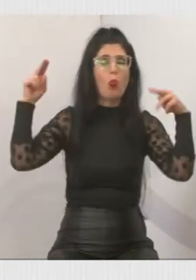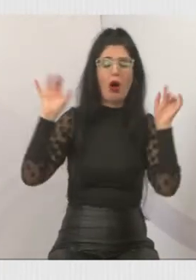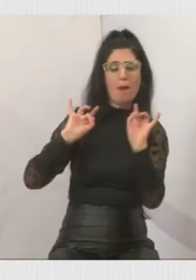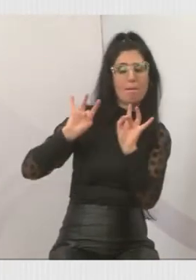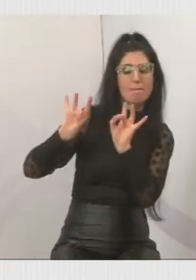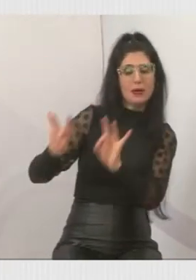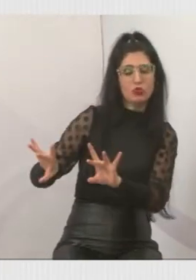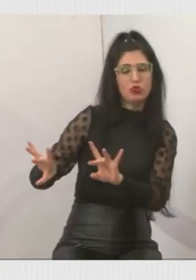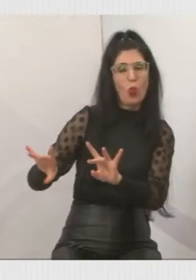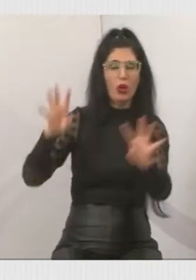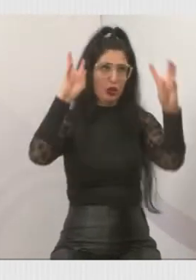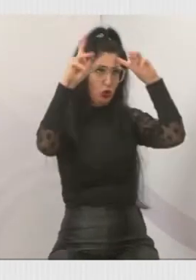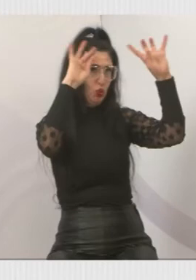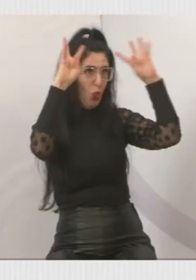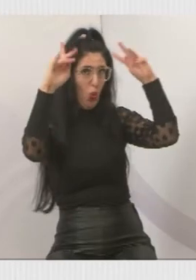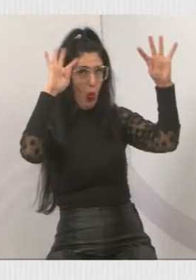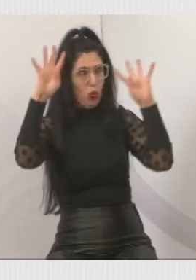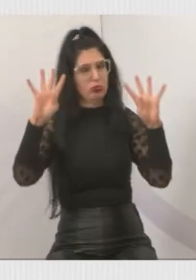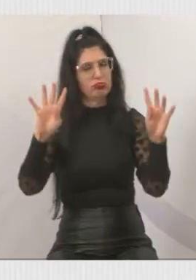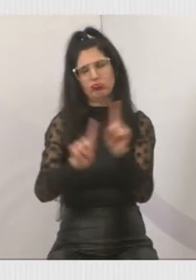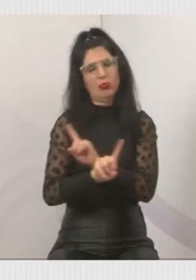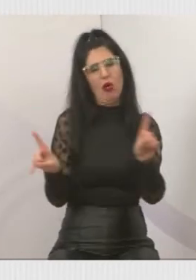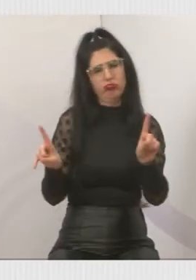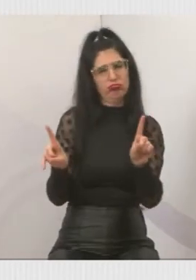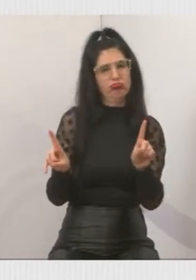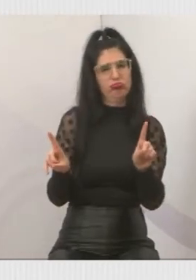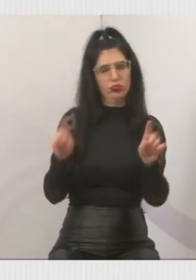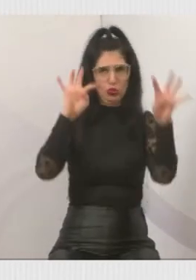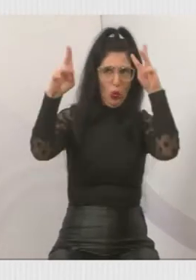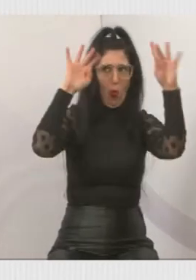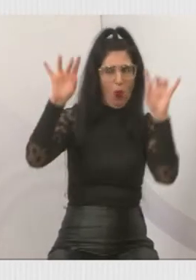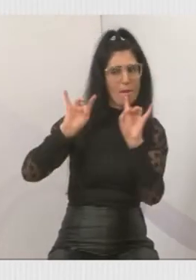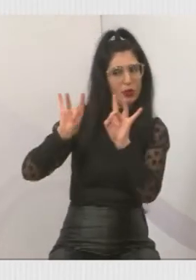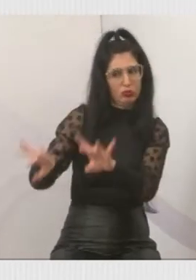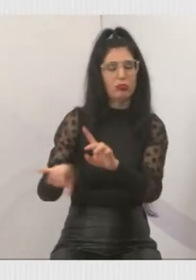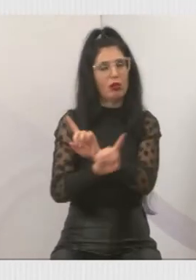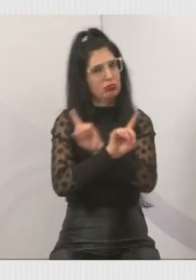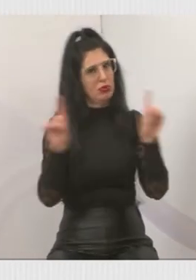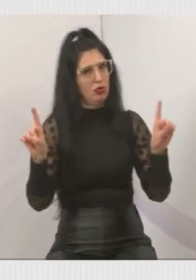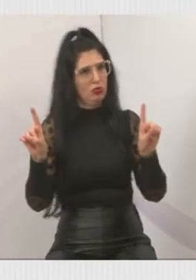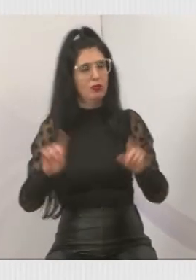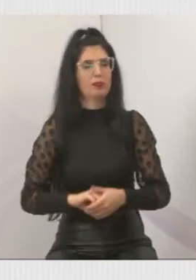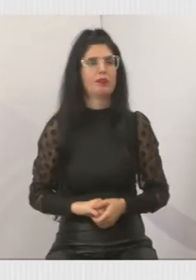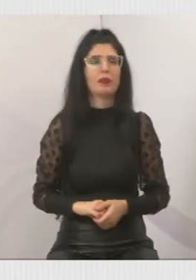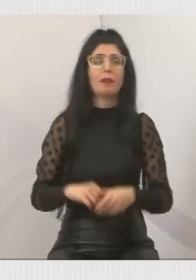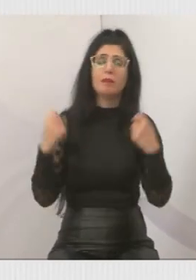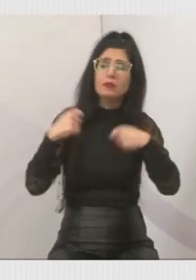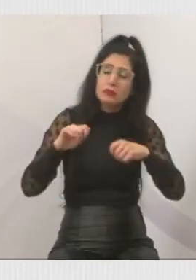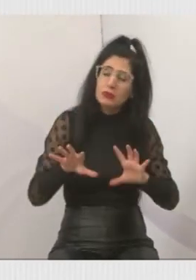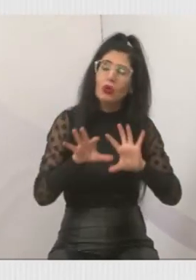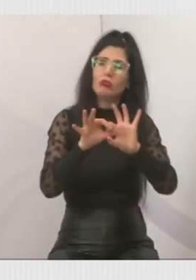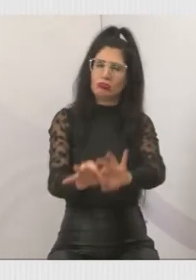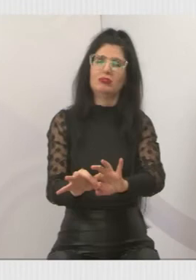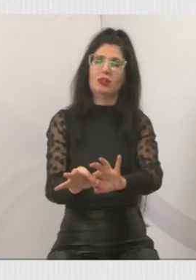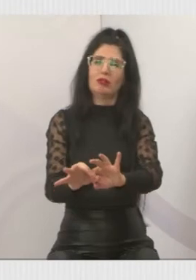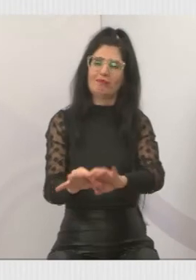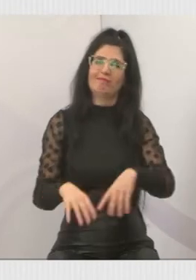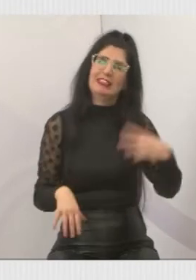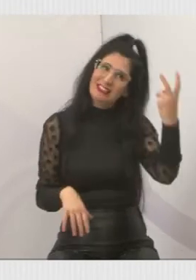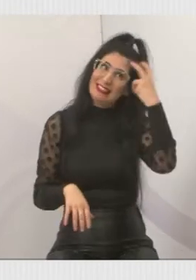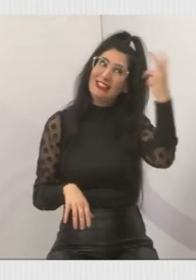agora na pandemia, que eu sei que foi um momento muito difícil, mas se a gente se unir